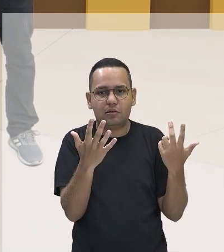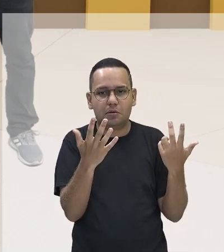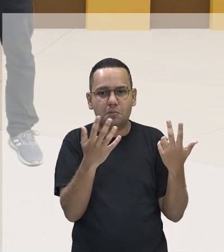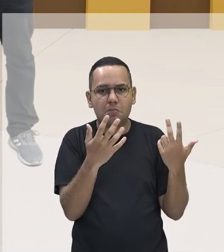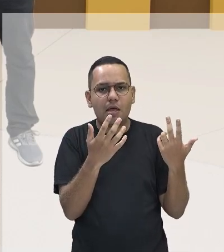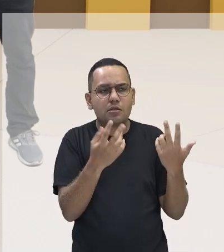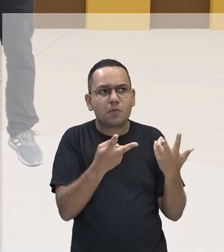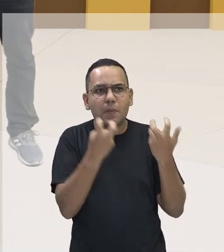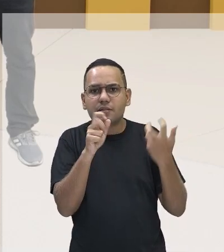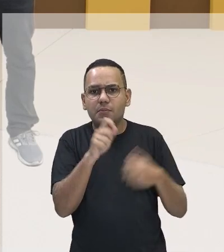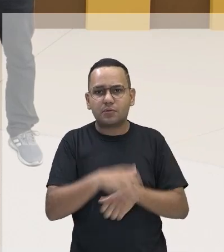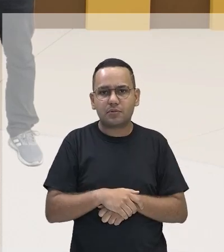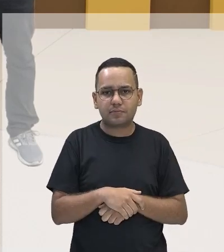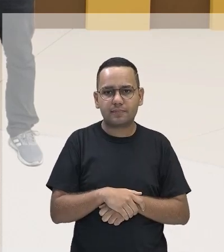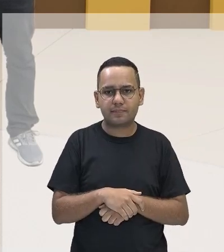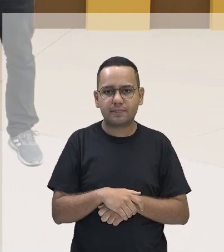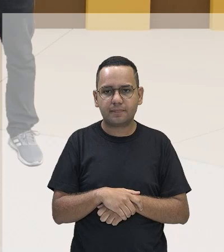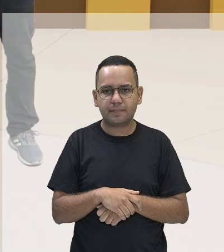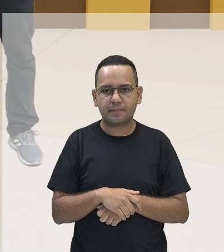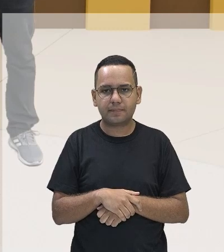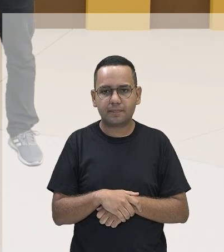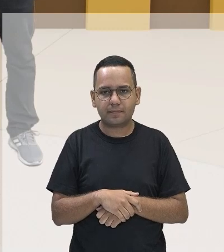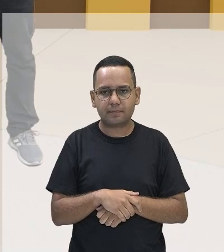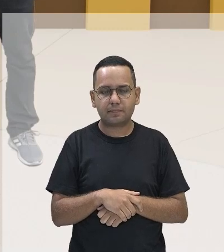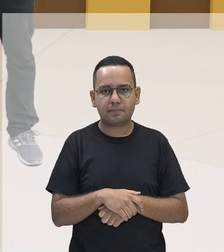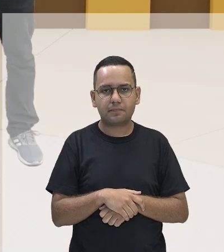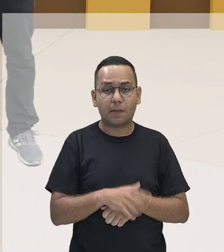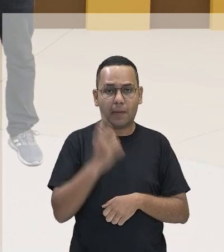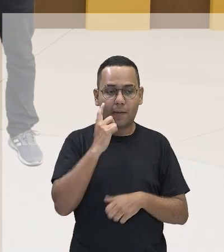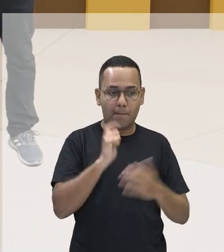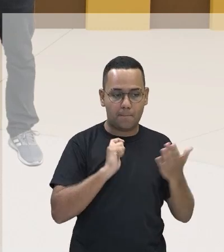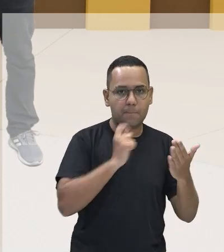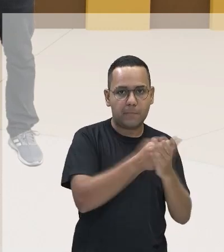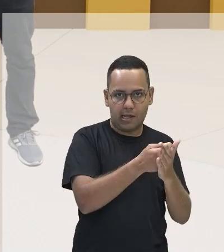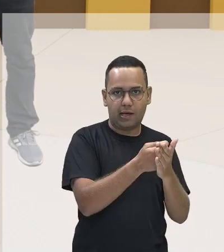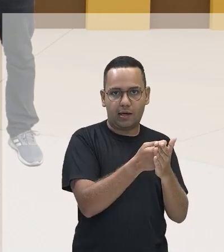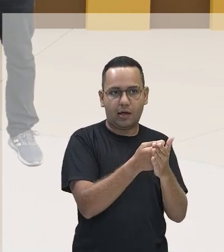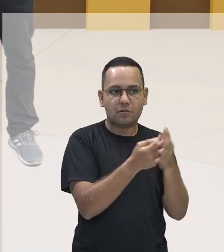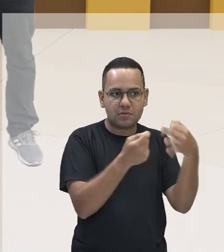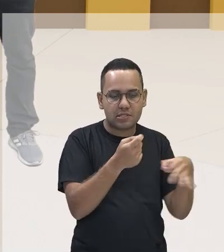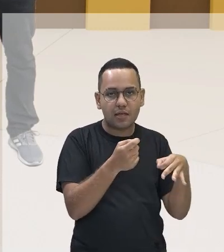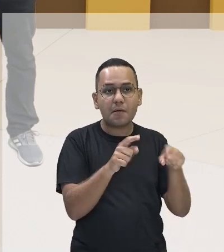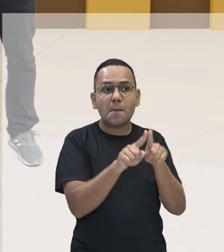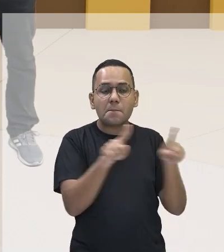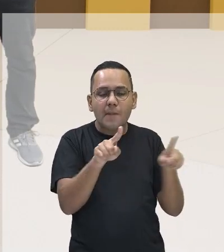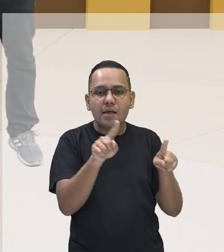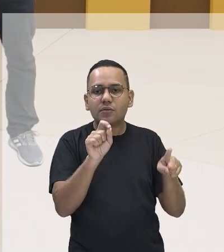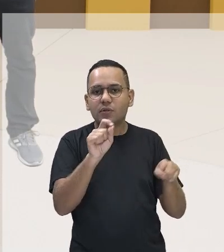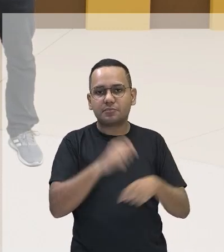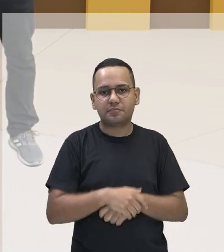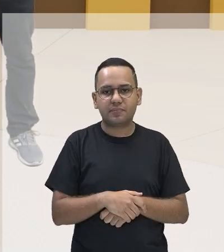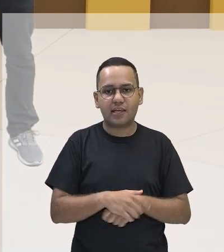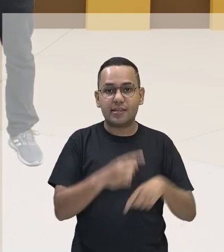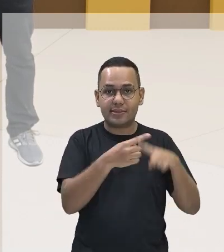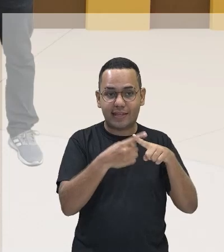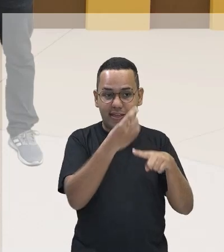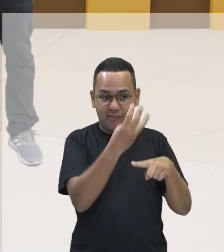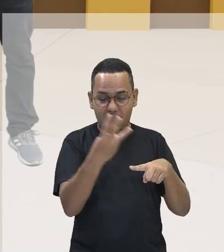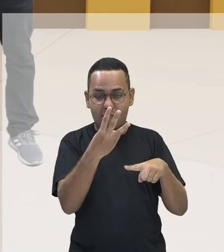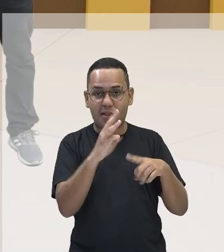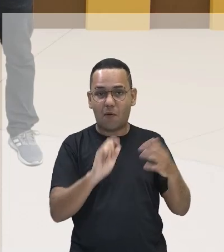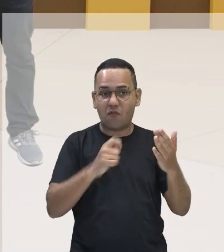estava planejado para pagar X valor e você acaba pagando 3x de valor, ou seja, 3 vezes o valor que você